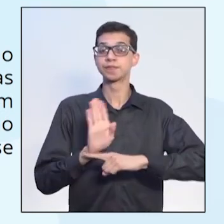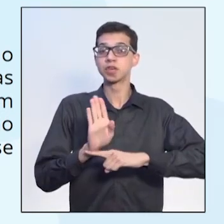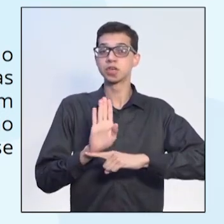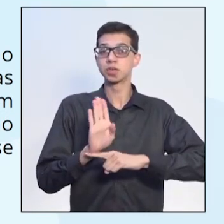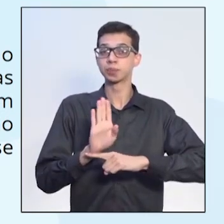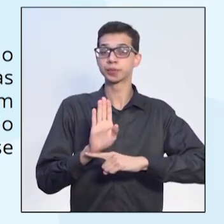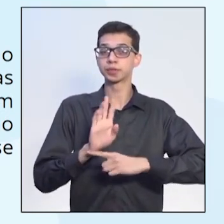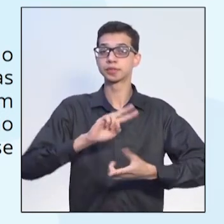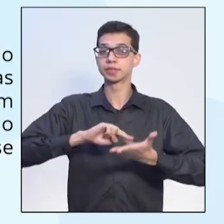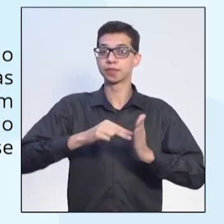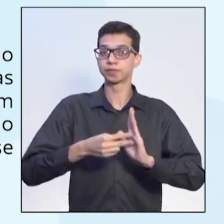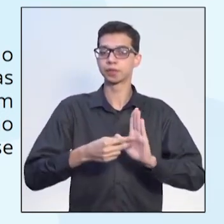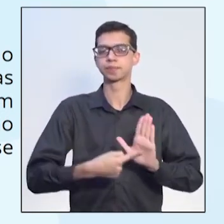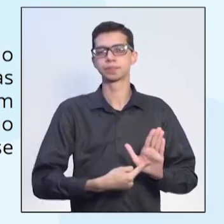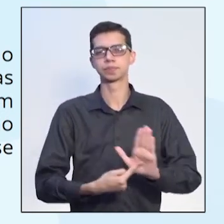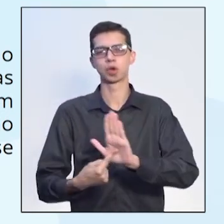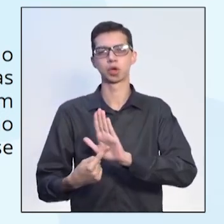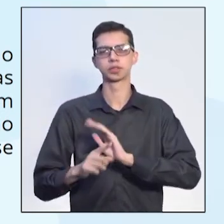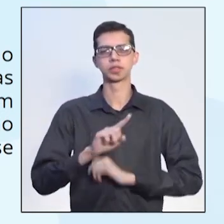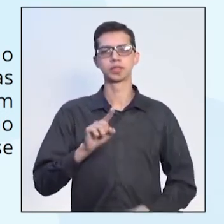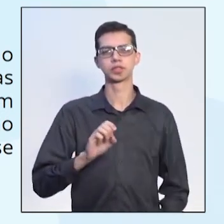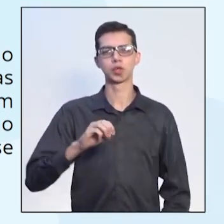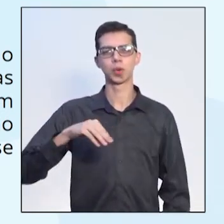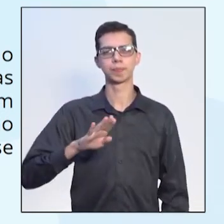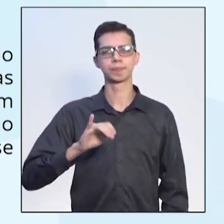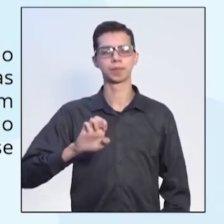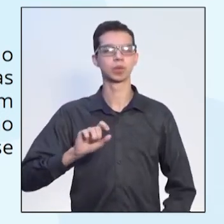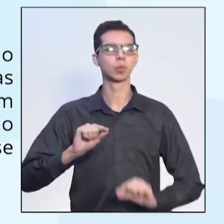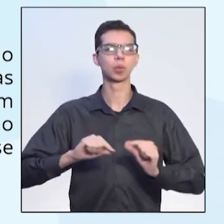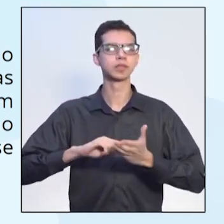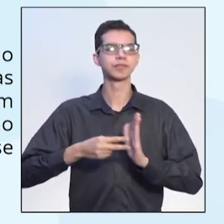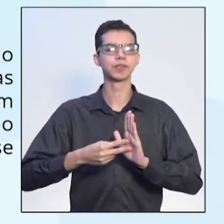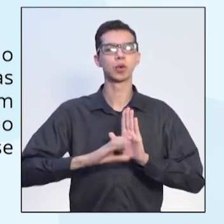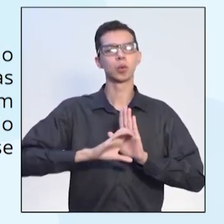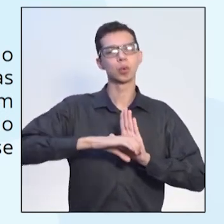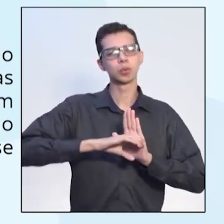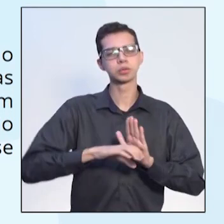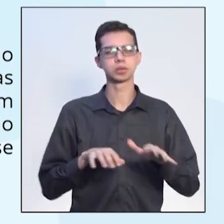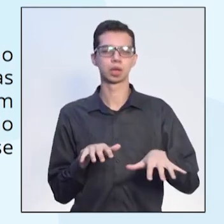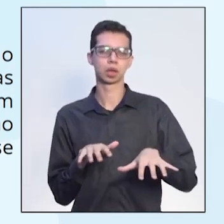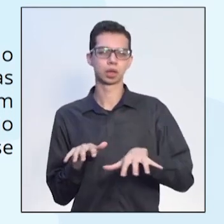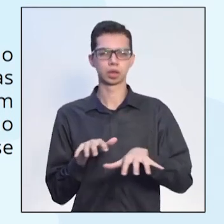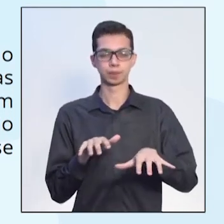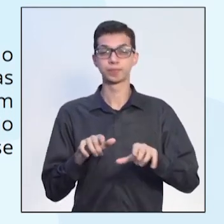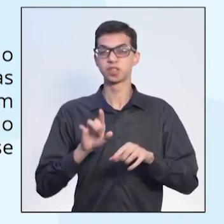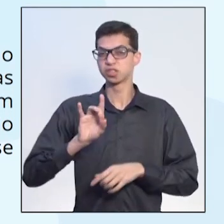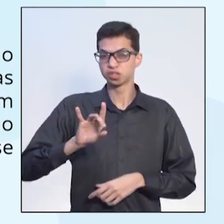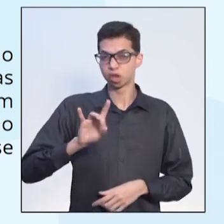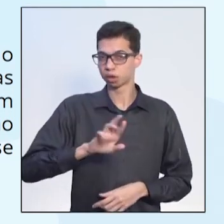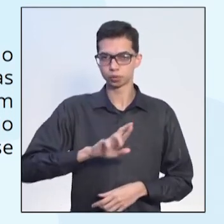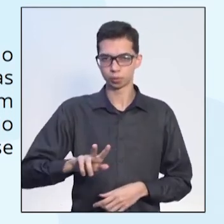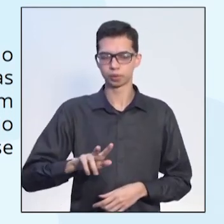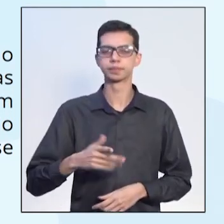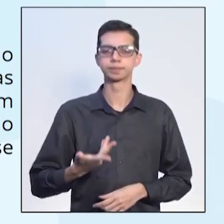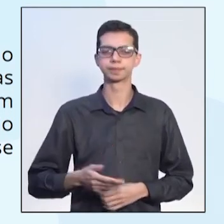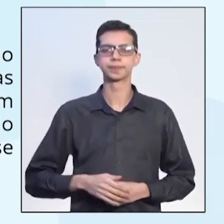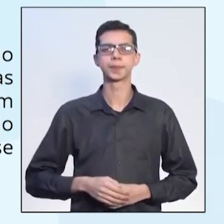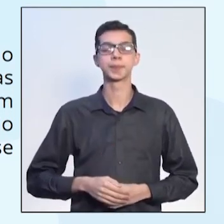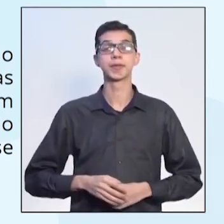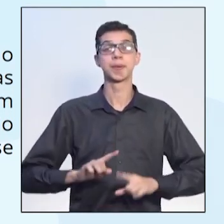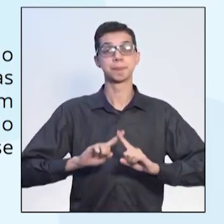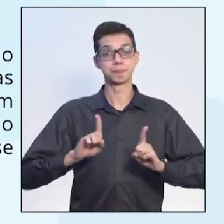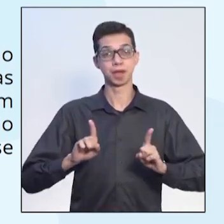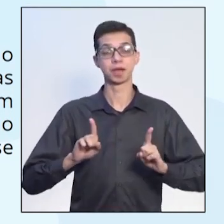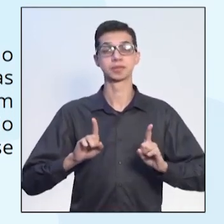zumbi nas telas de cinema. E não é apenas isso. É inteligente e com uma clara crítica à sociedade